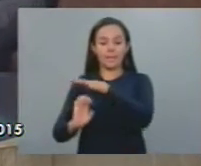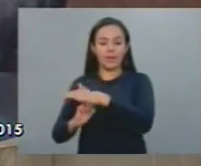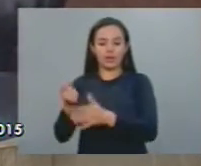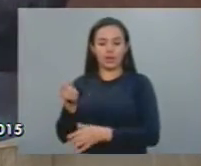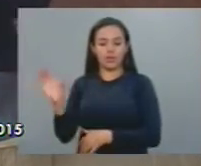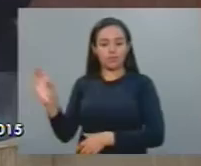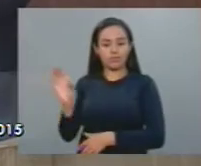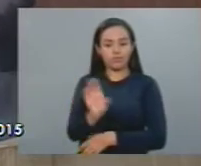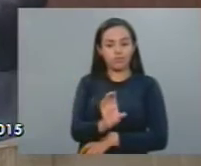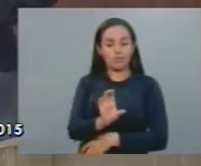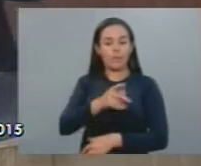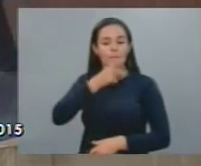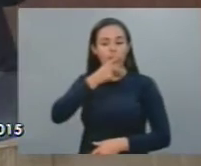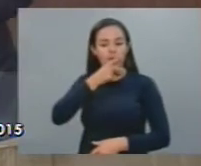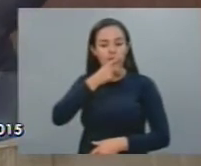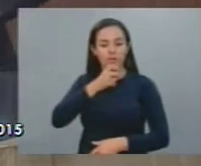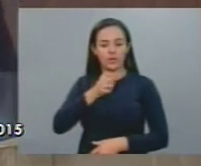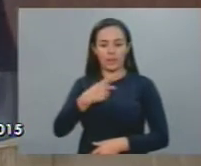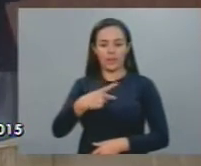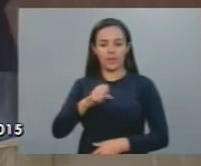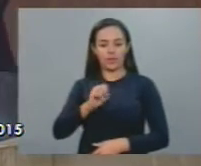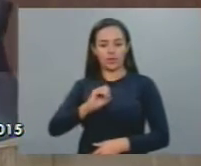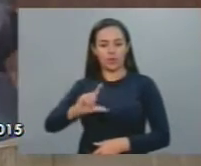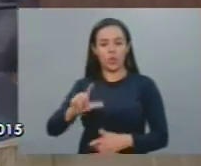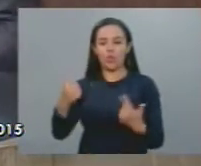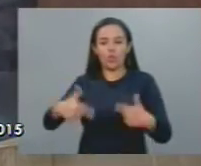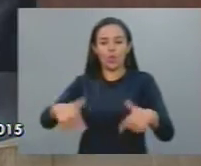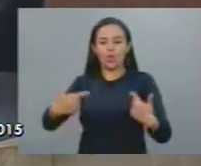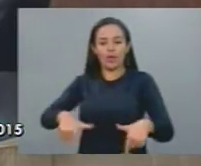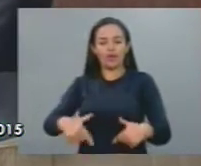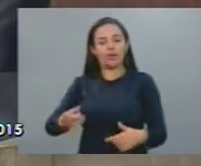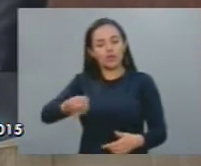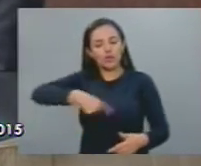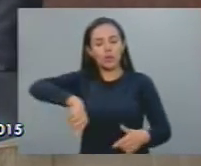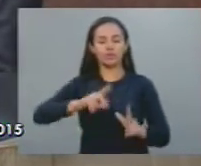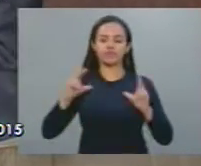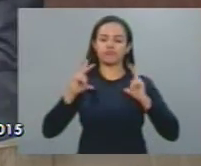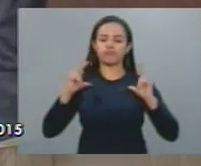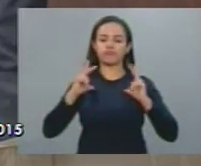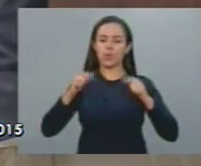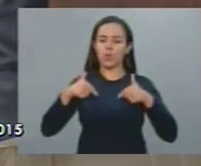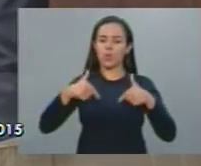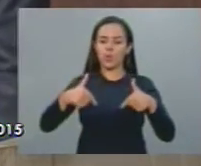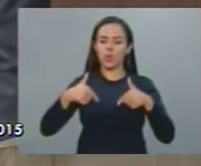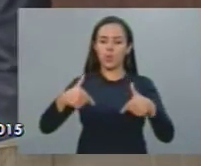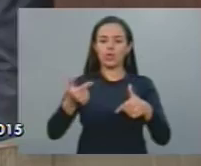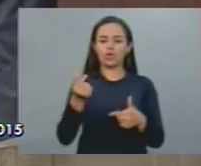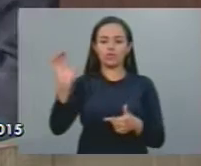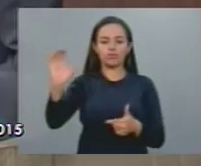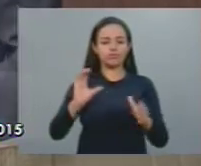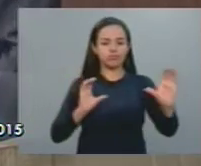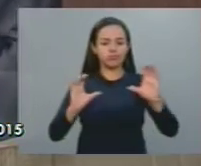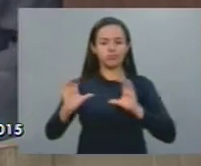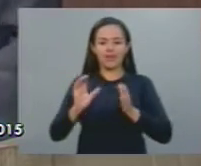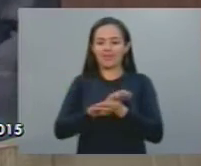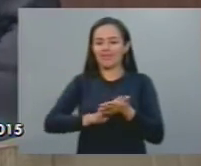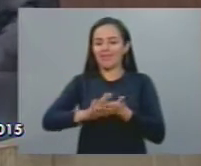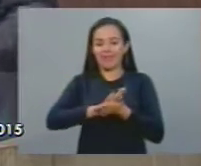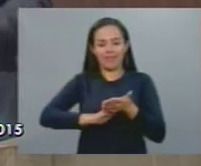empresarial, conseguem vencer obstáculos e ter uma única